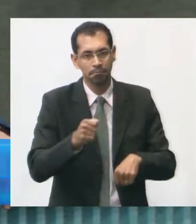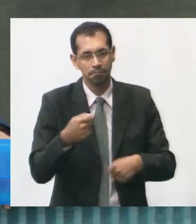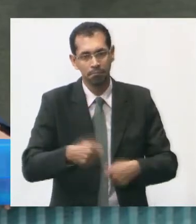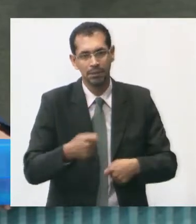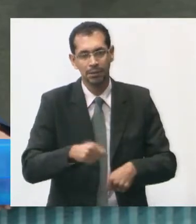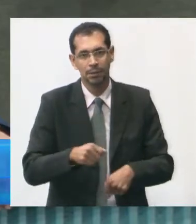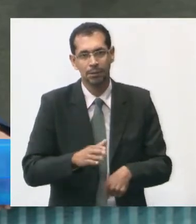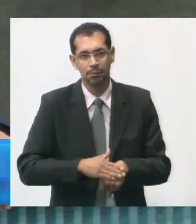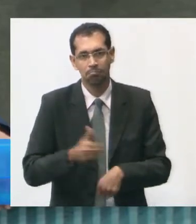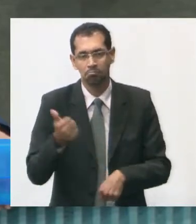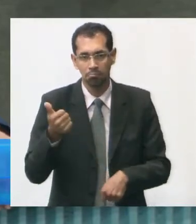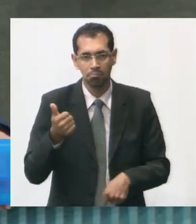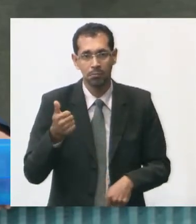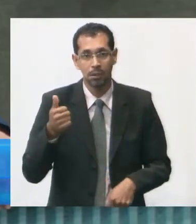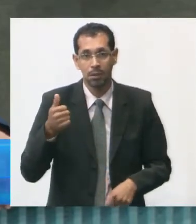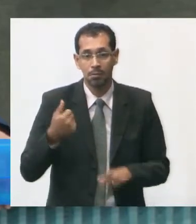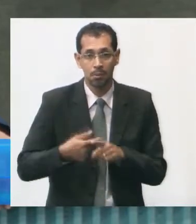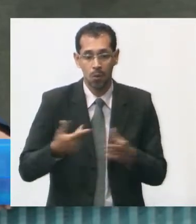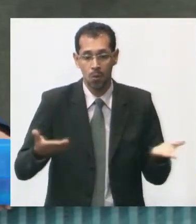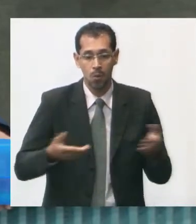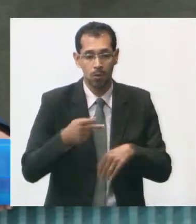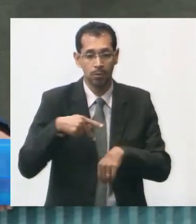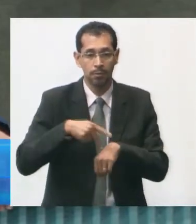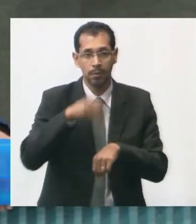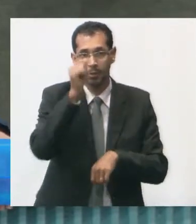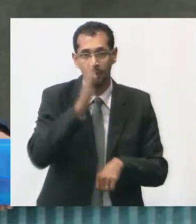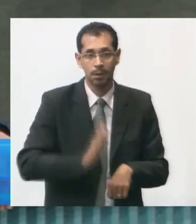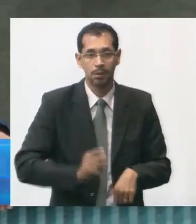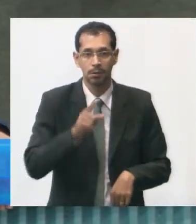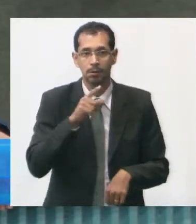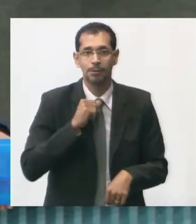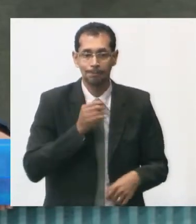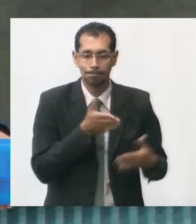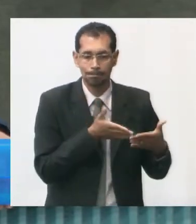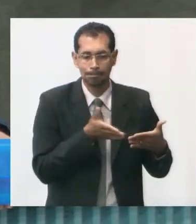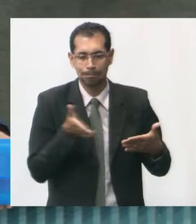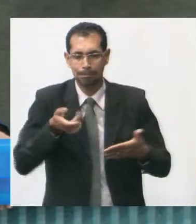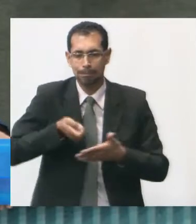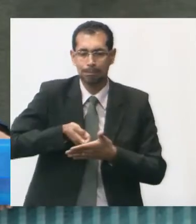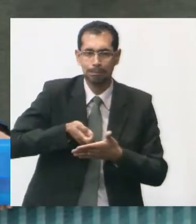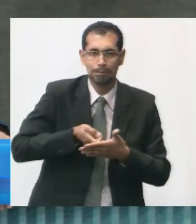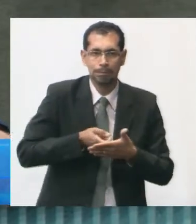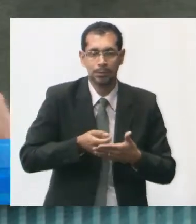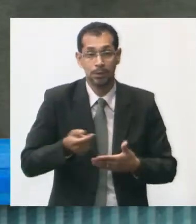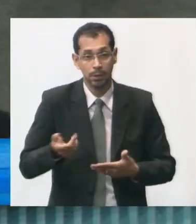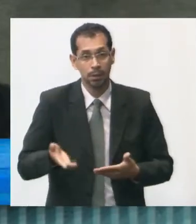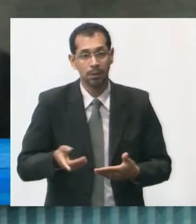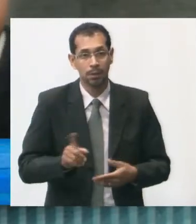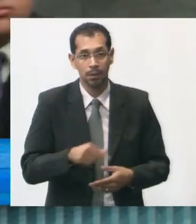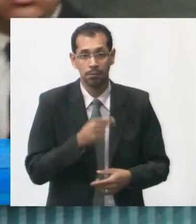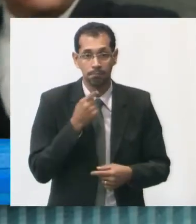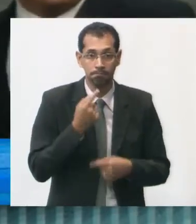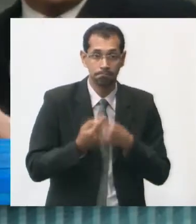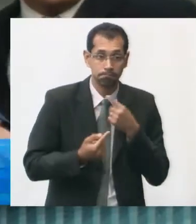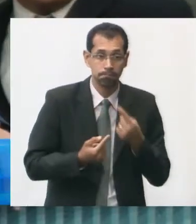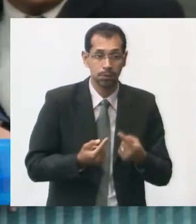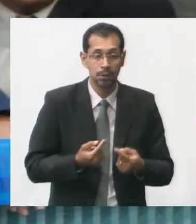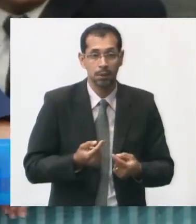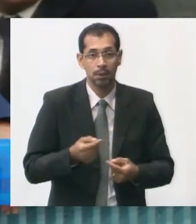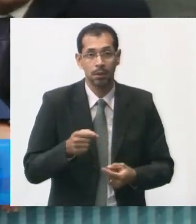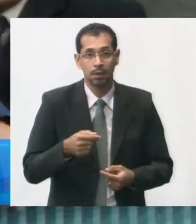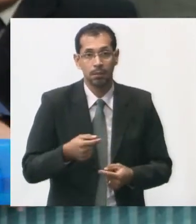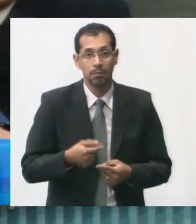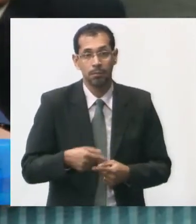país estava passando e está passando, e uma das saídas, até mesmo